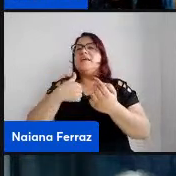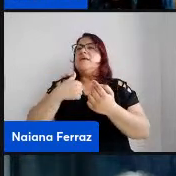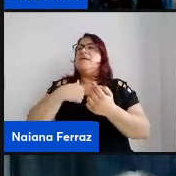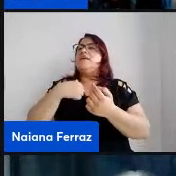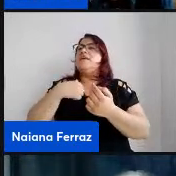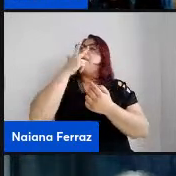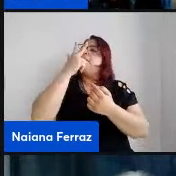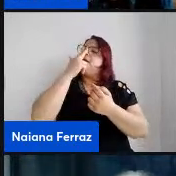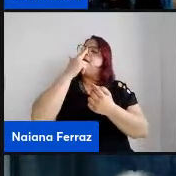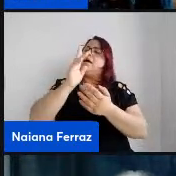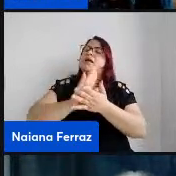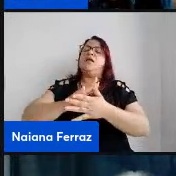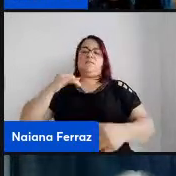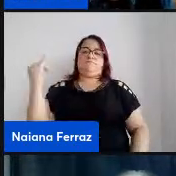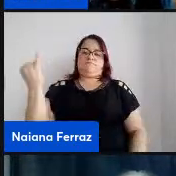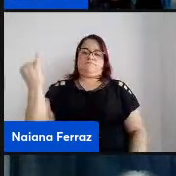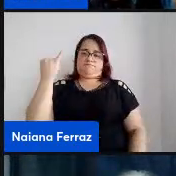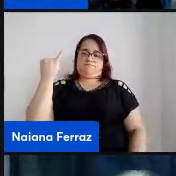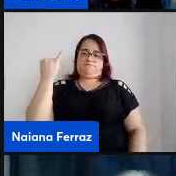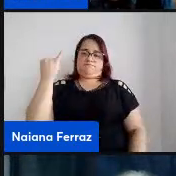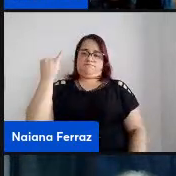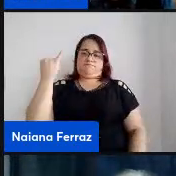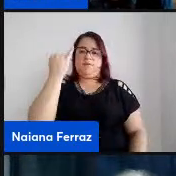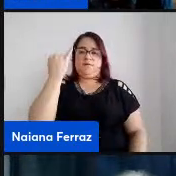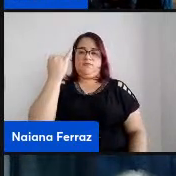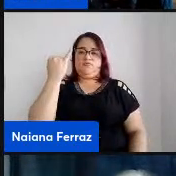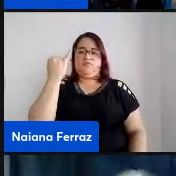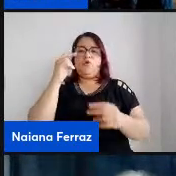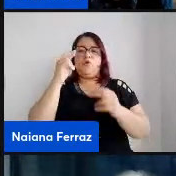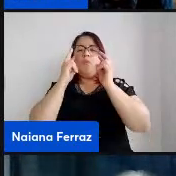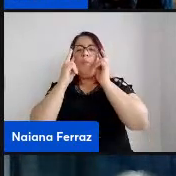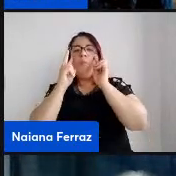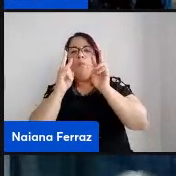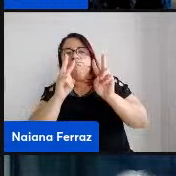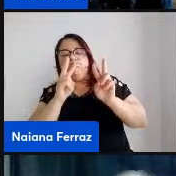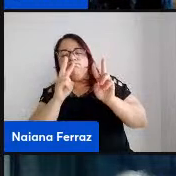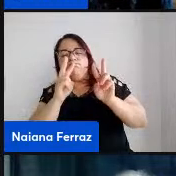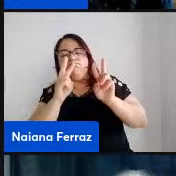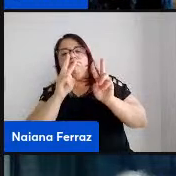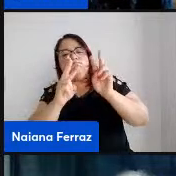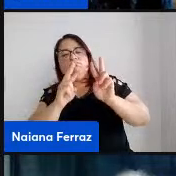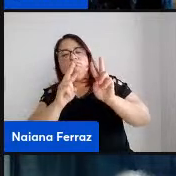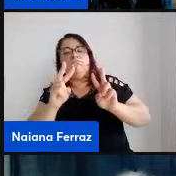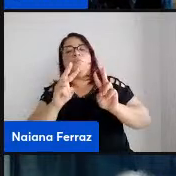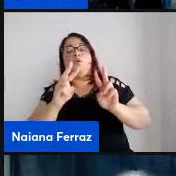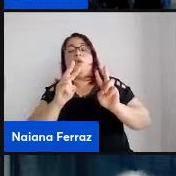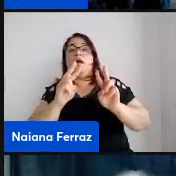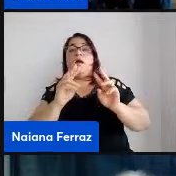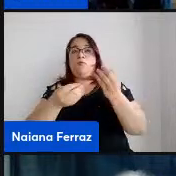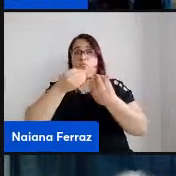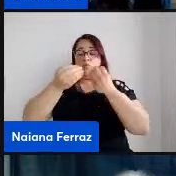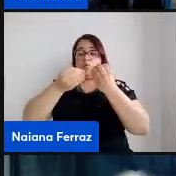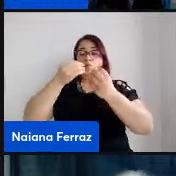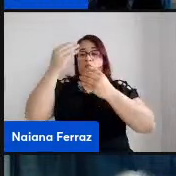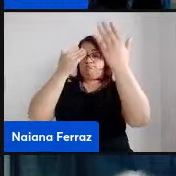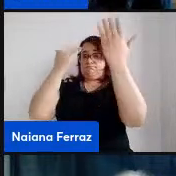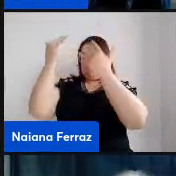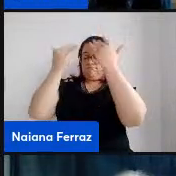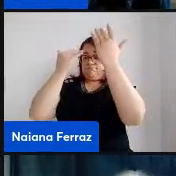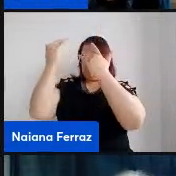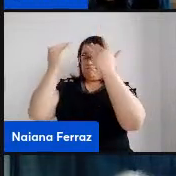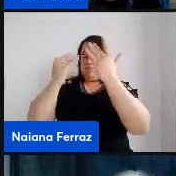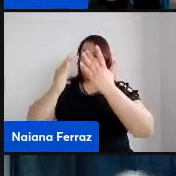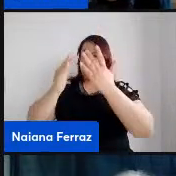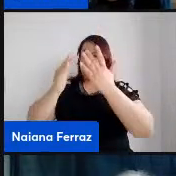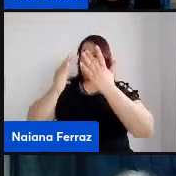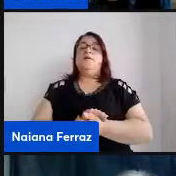fundamentais em um olhar de psicólogo, de psicologia, porque, como muito